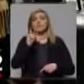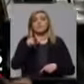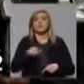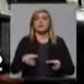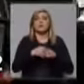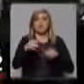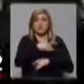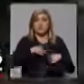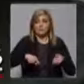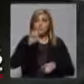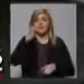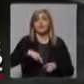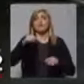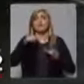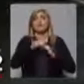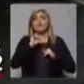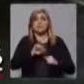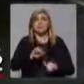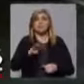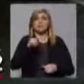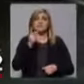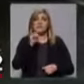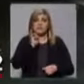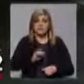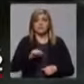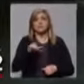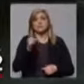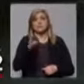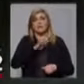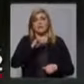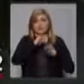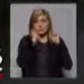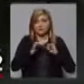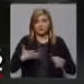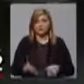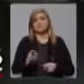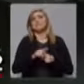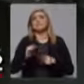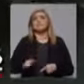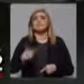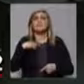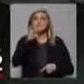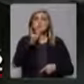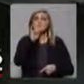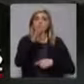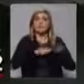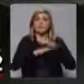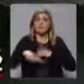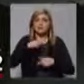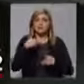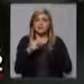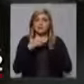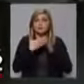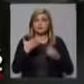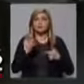Fundo Monetário Internacional. Werden wir die Vorstellungen der griechischen Regierung hören, dann werden wir sehen, was wir machen können. Ich erwarte nicht, dass wir heute